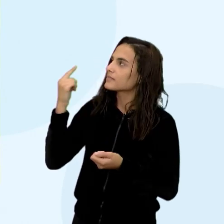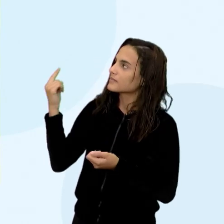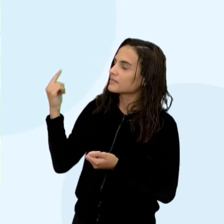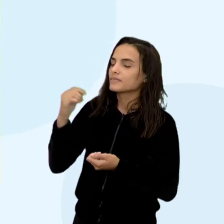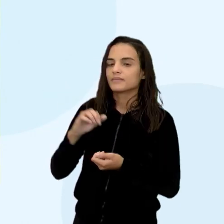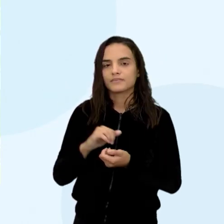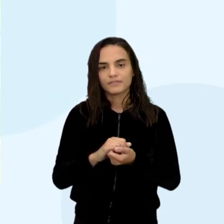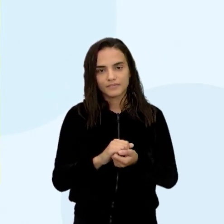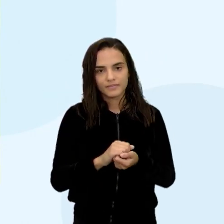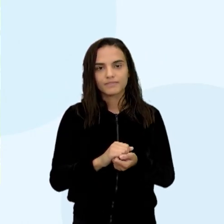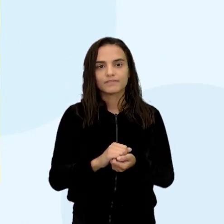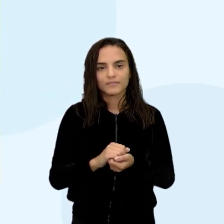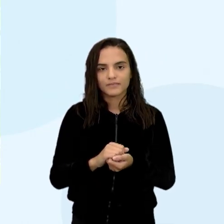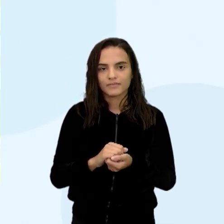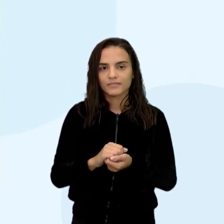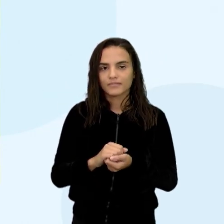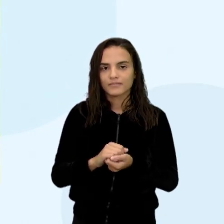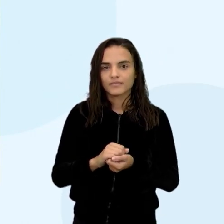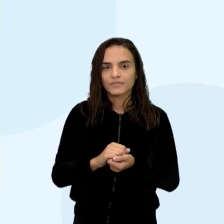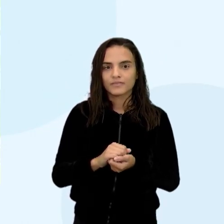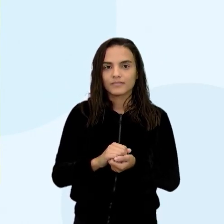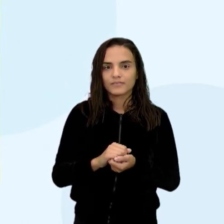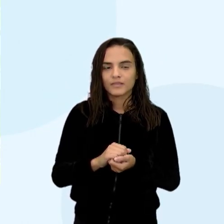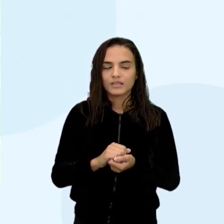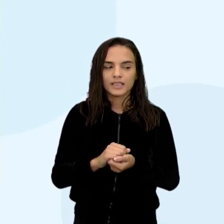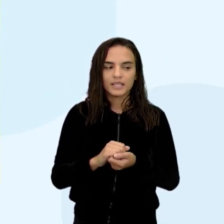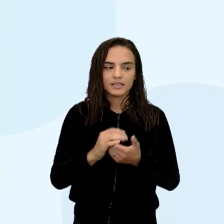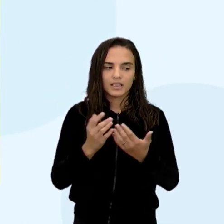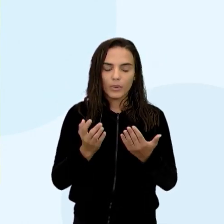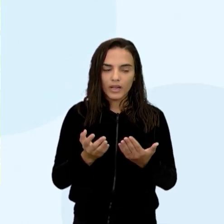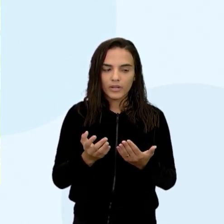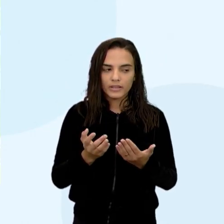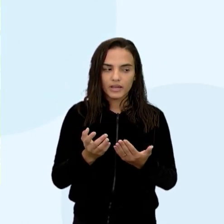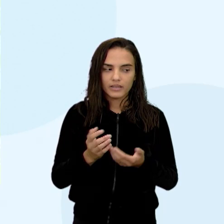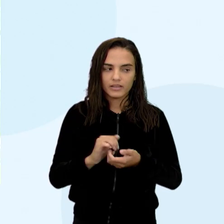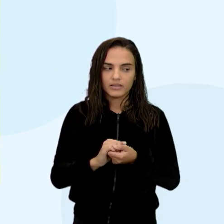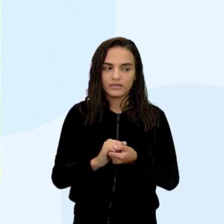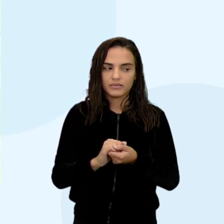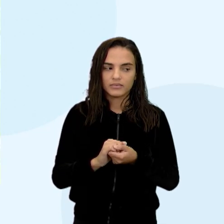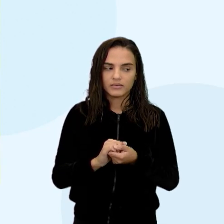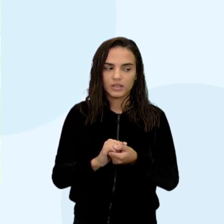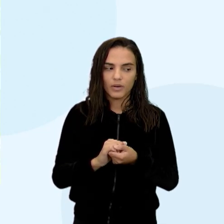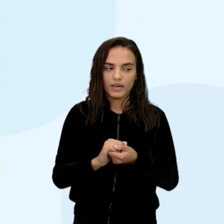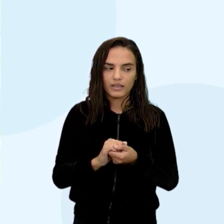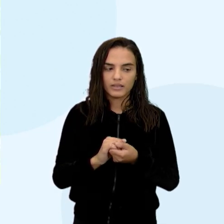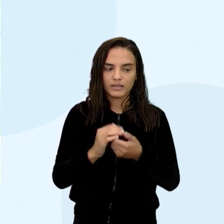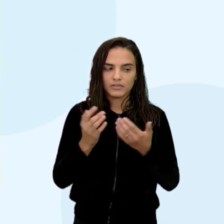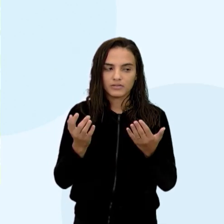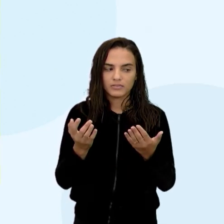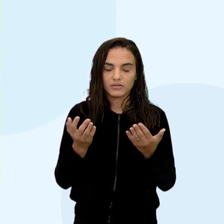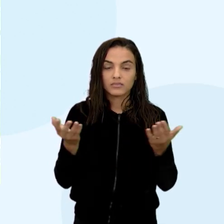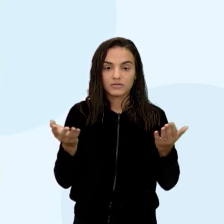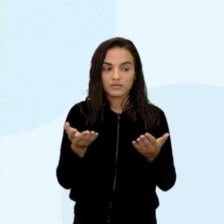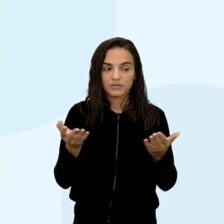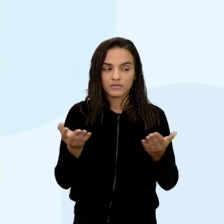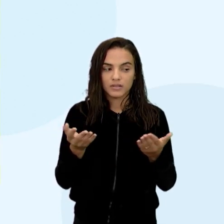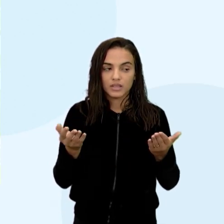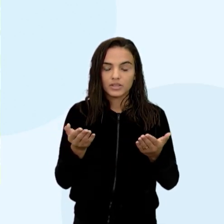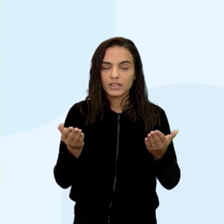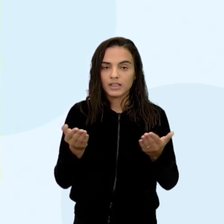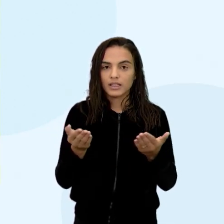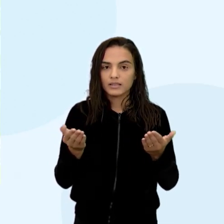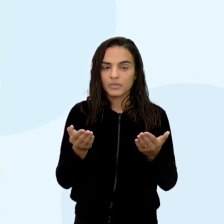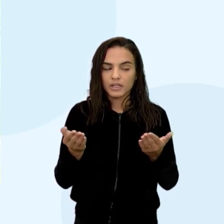uma síndrome degenerativa, ele foi aluno da rede, então ele corria, ele brincava, e agora,